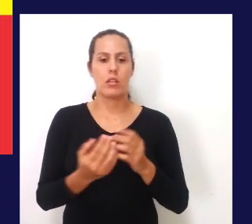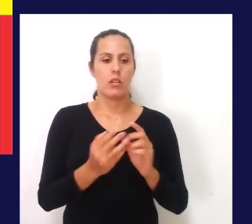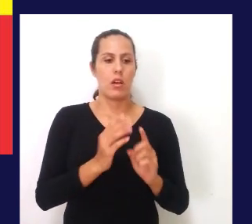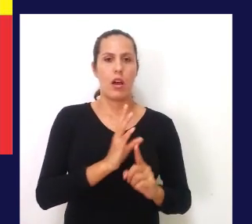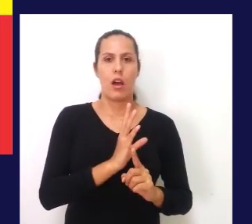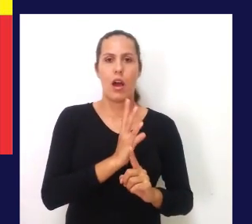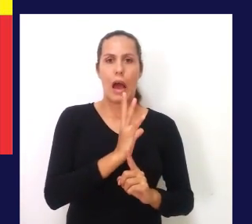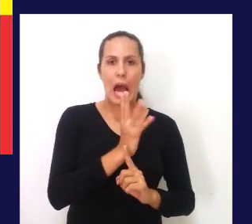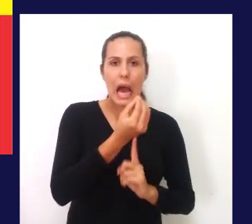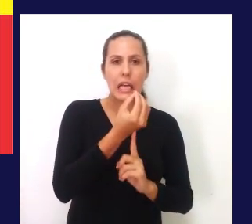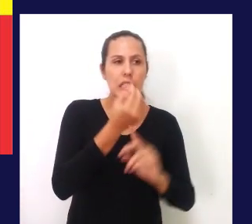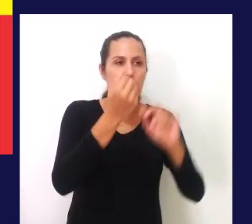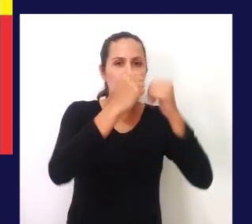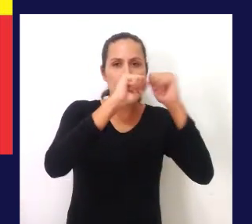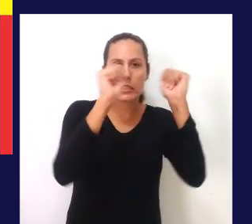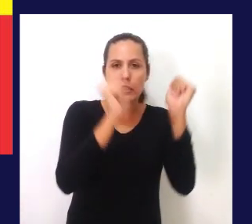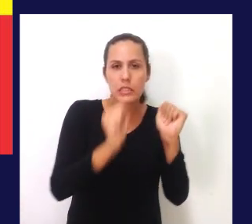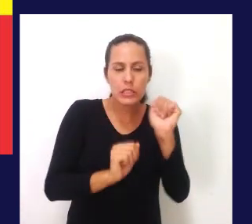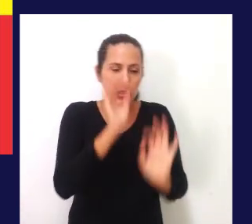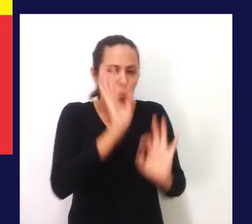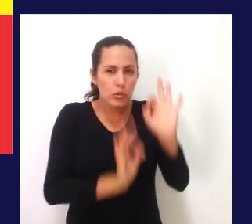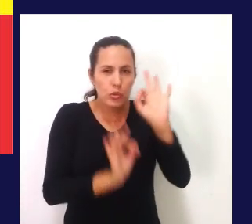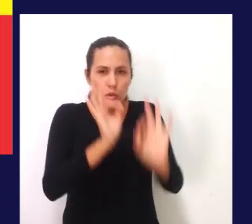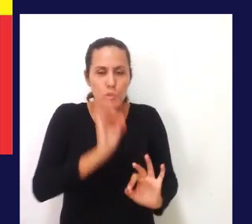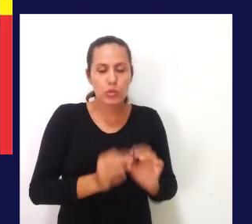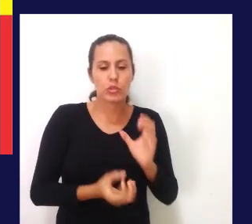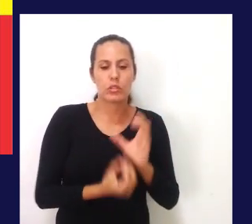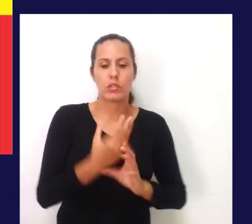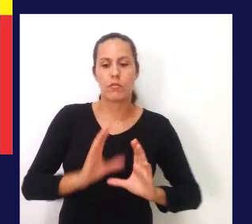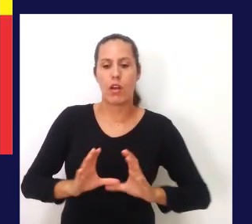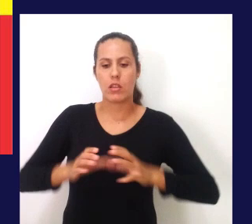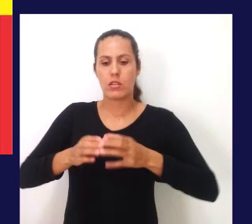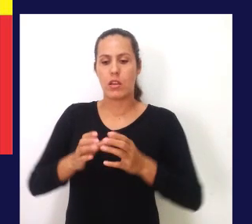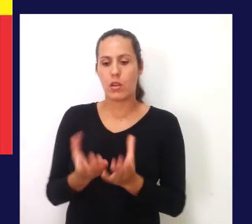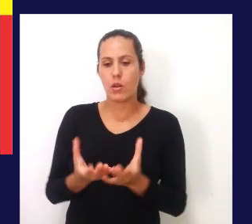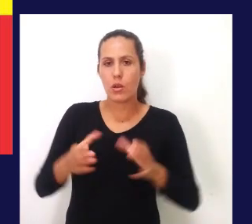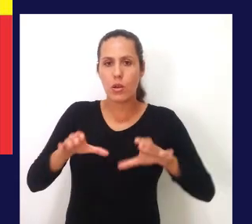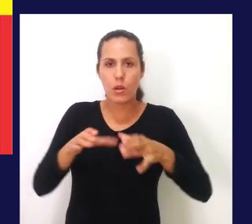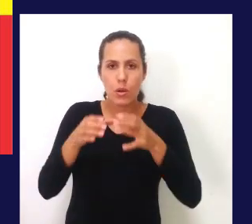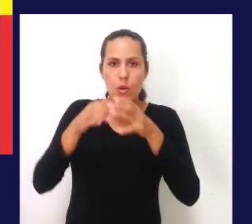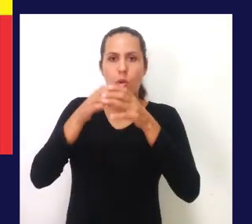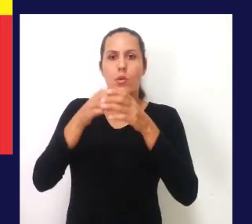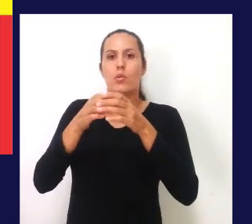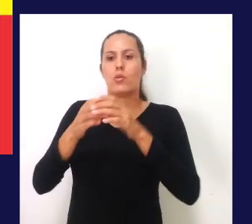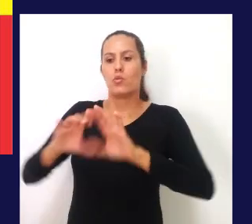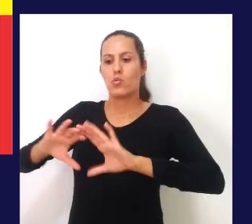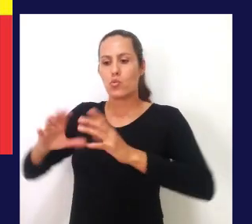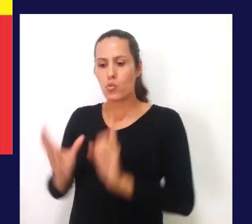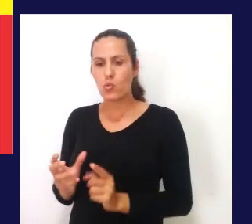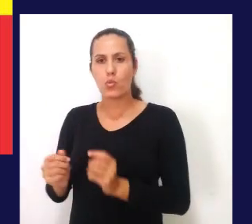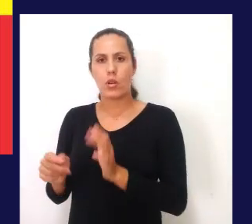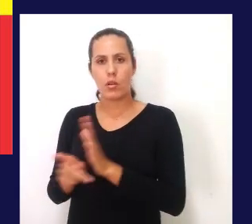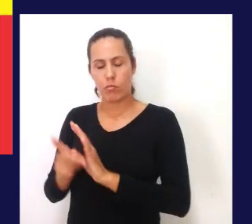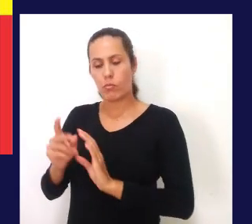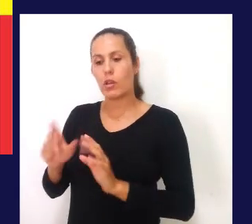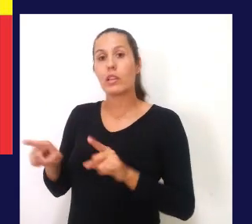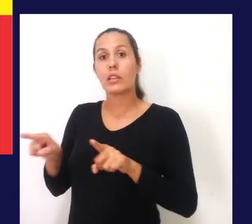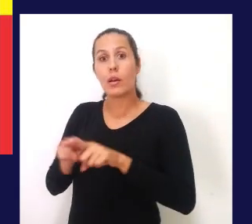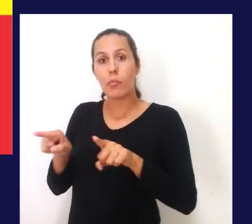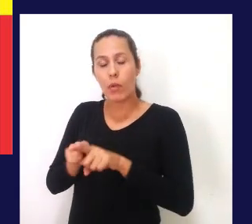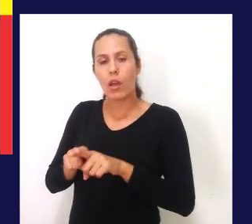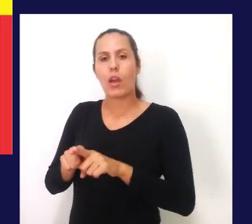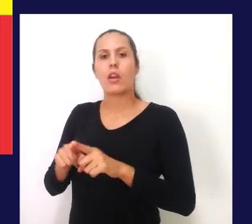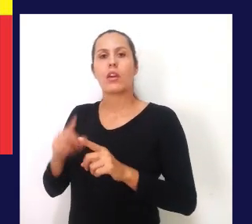a confecção artesanal, assim, de potes, de panelas, moringas, até na